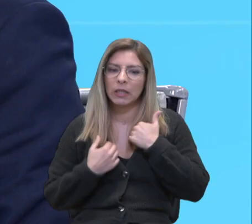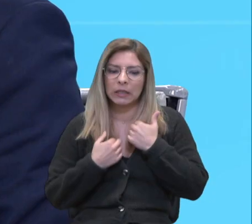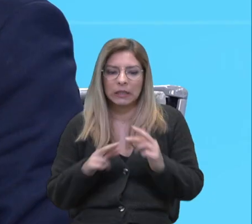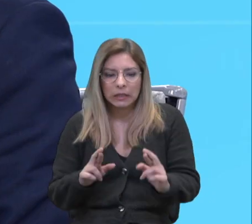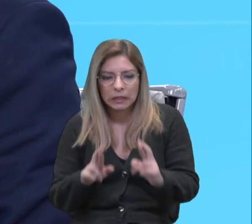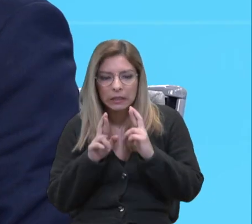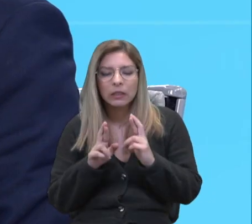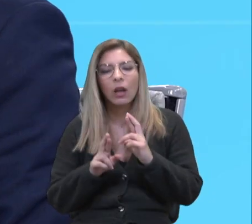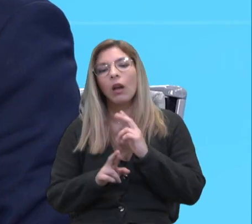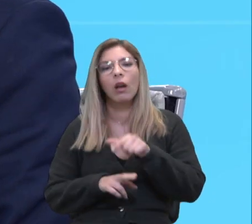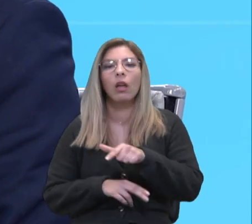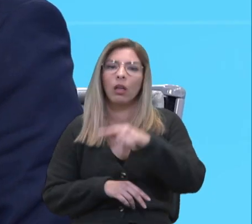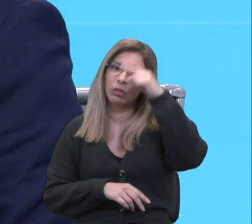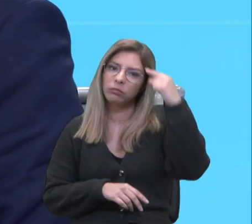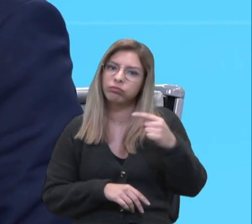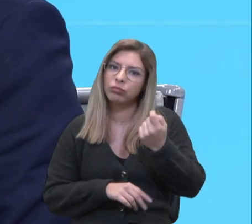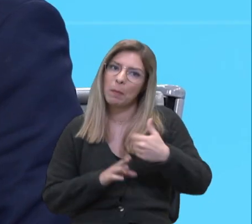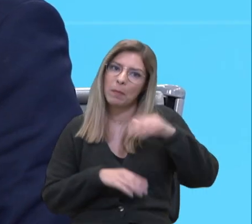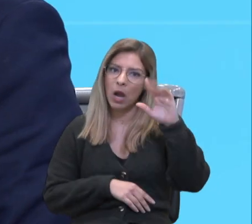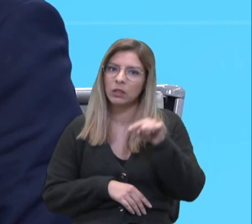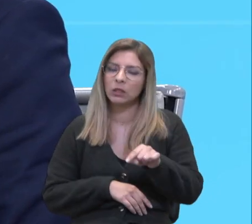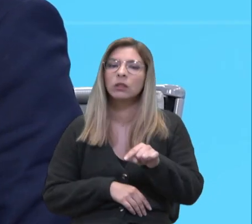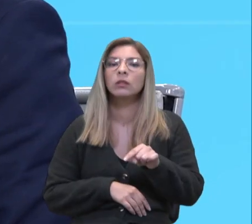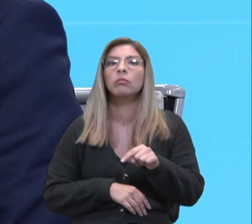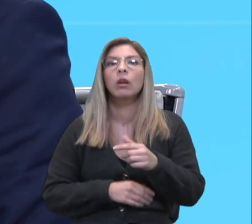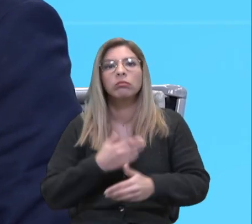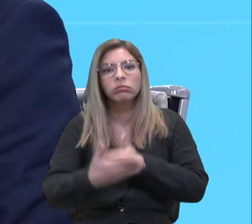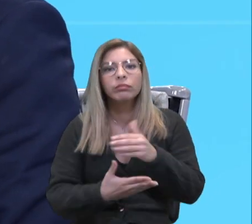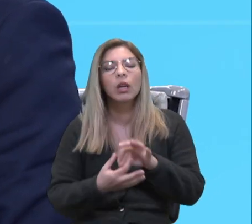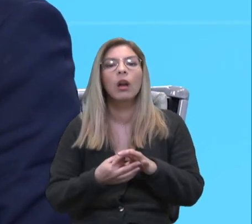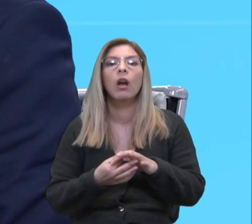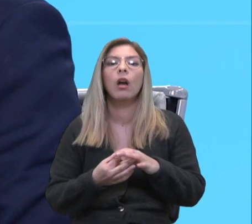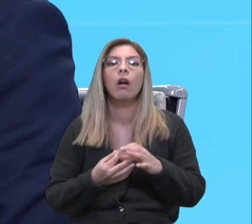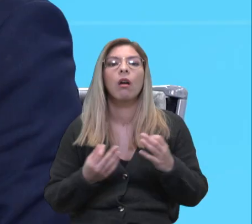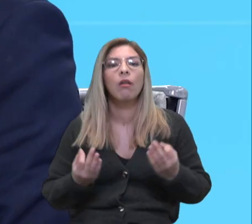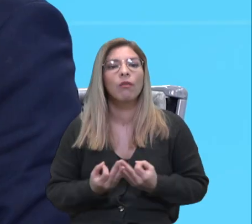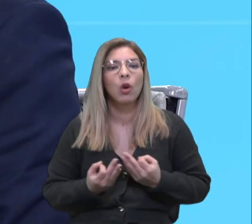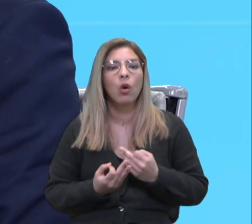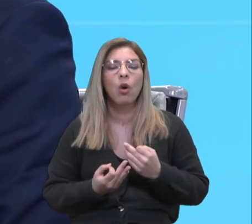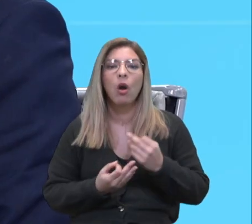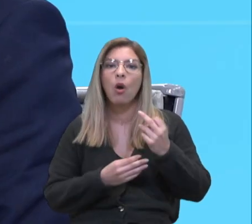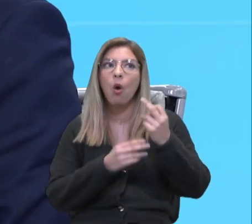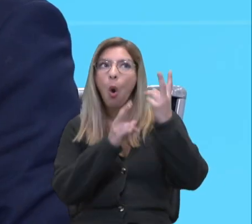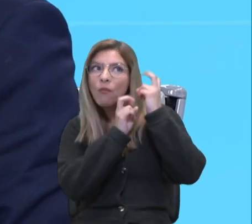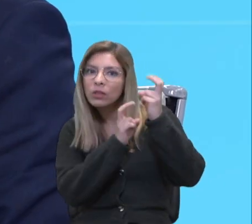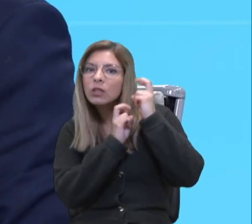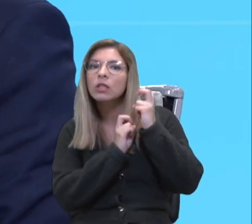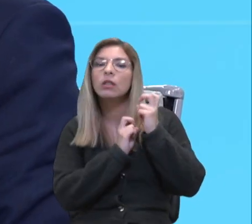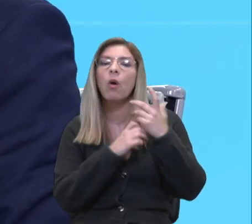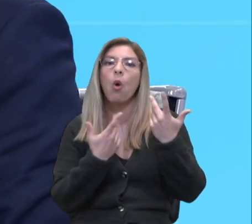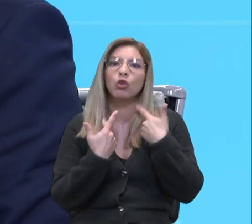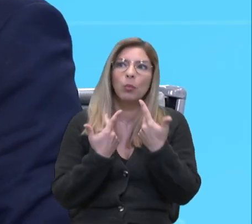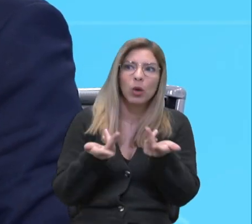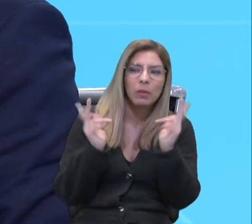porventura a que custa mais a ter capacidade de dizer, a ter até capacidade de ouvir, a ter disponibilidade para